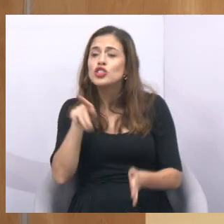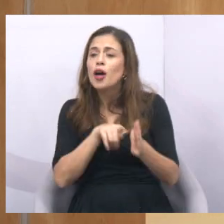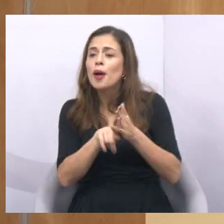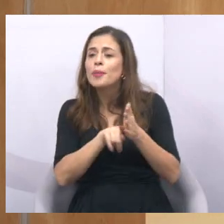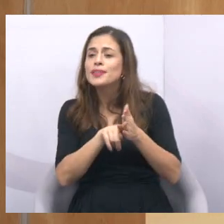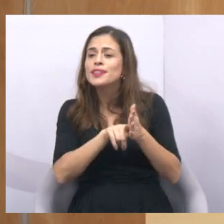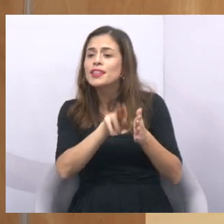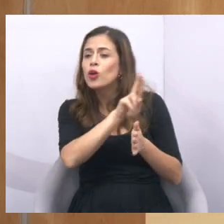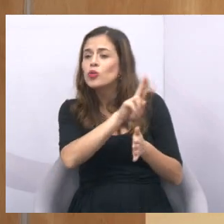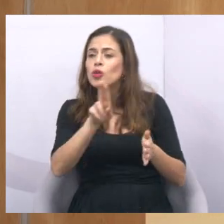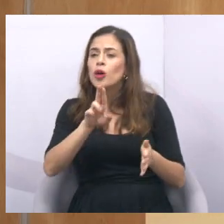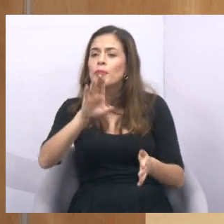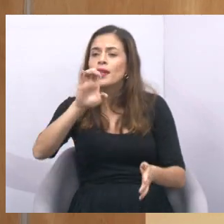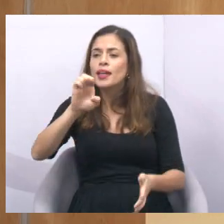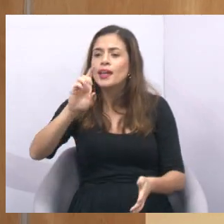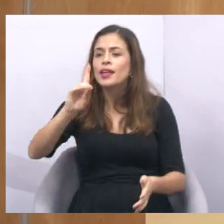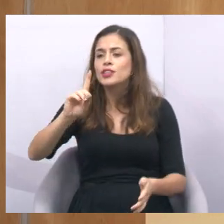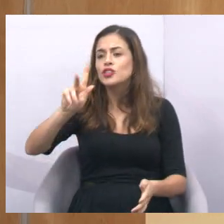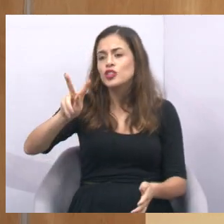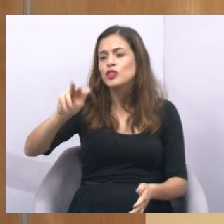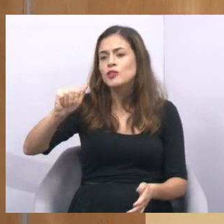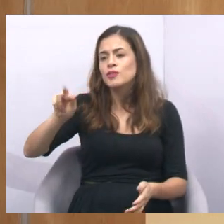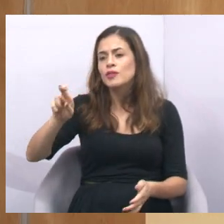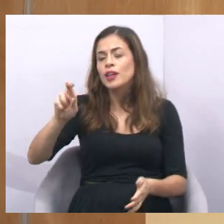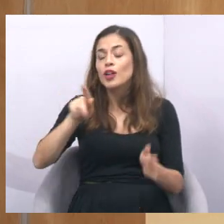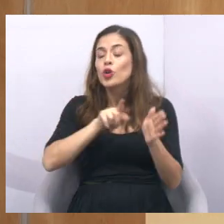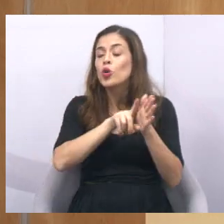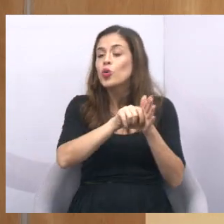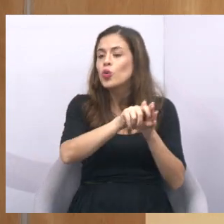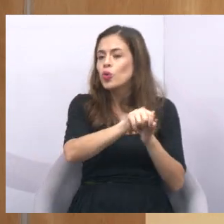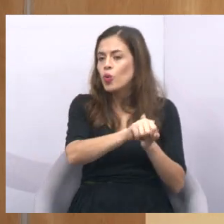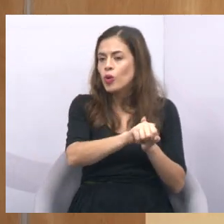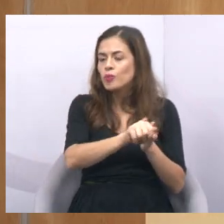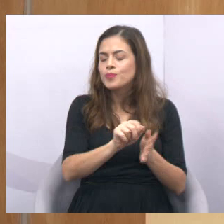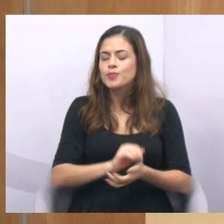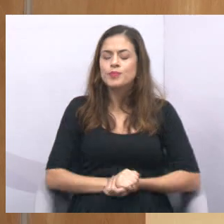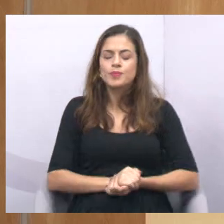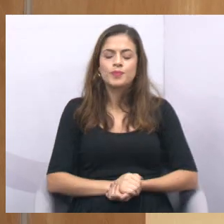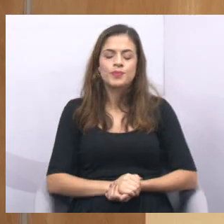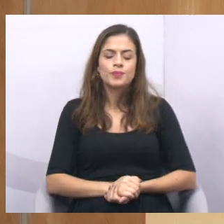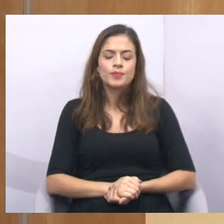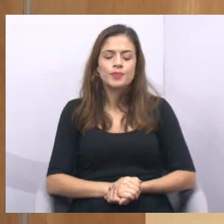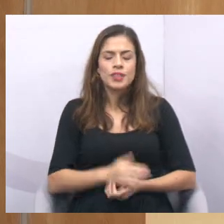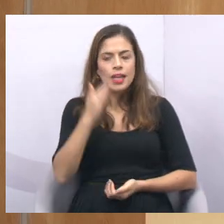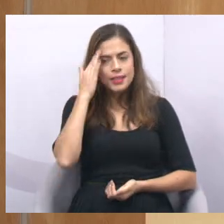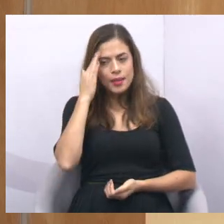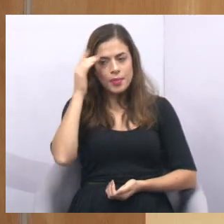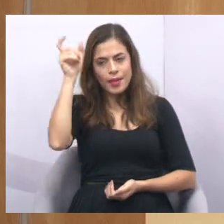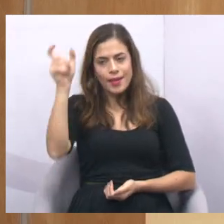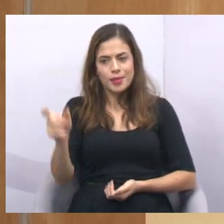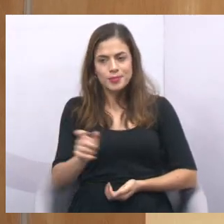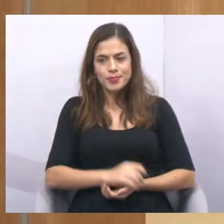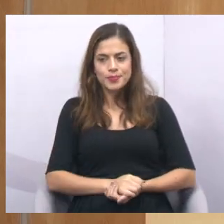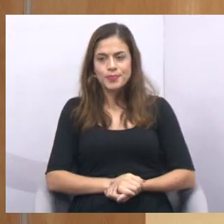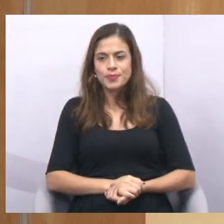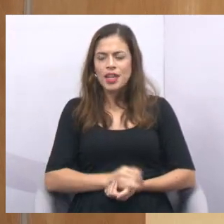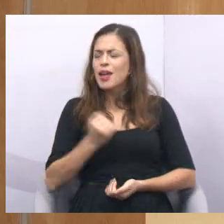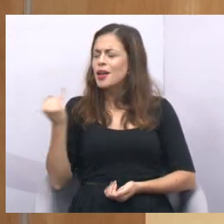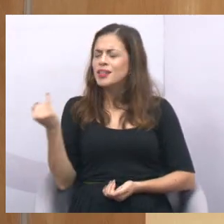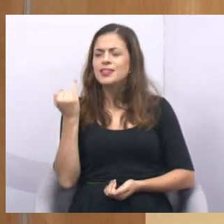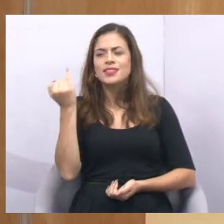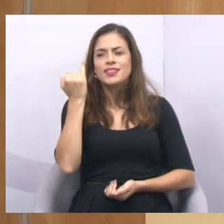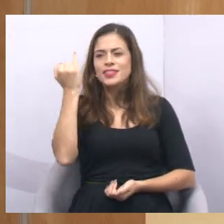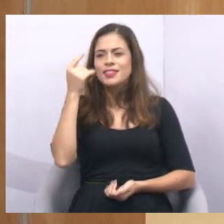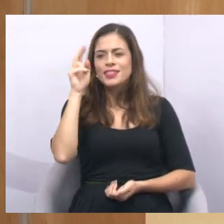procurar saber quem foi Edivar Simões. Mas o Edivar, a nossa história é muito interessante. E eu vou contar um pouco aqui, Edivar,